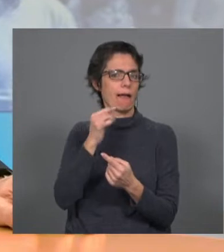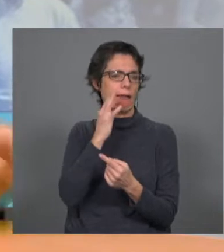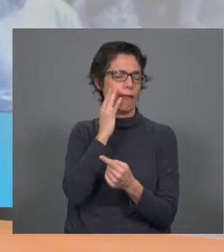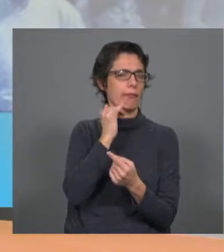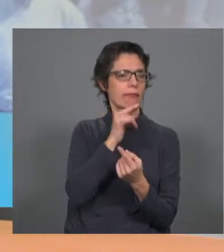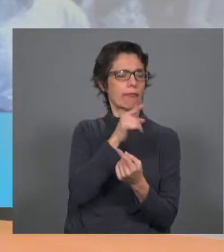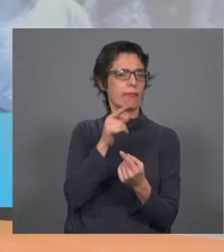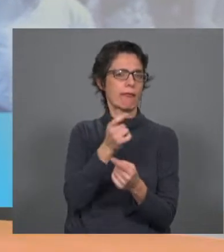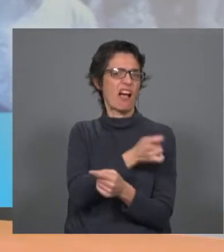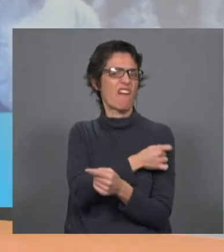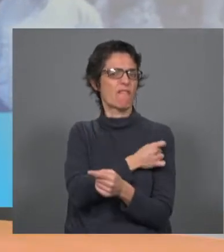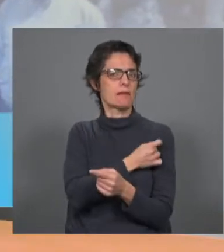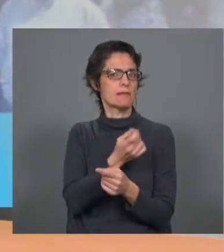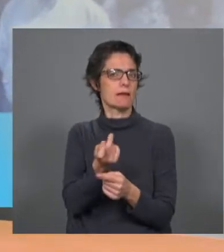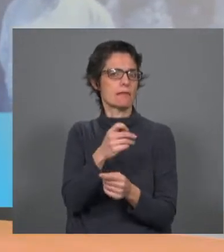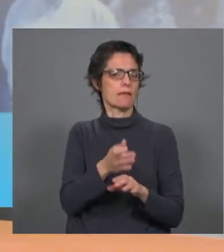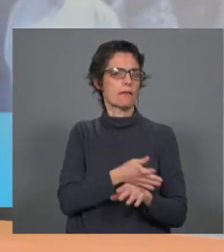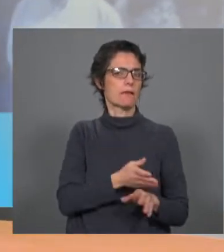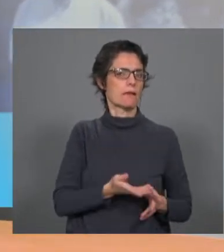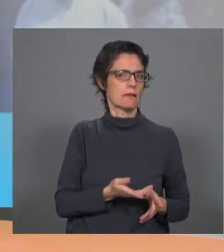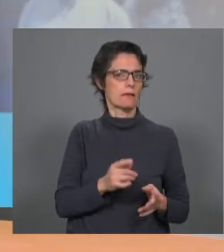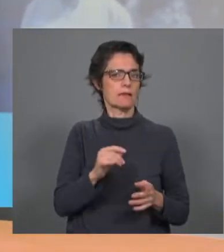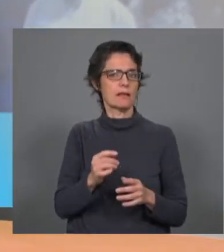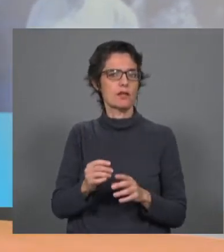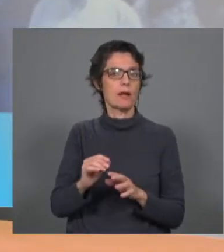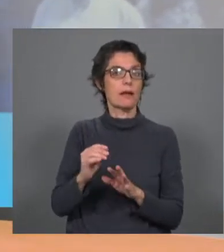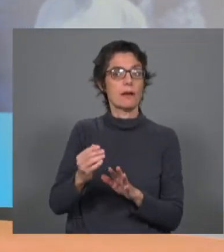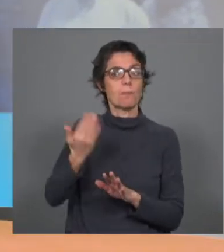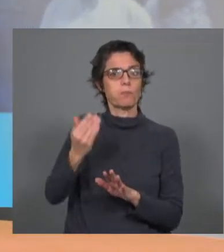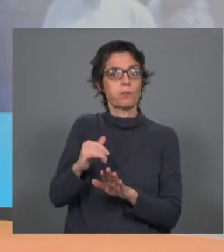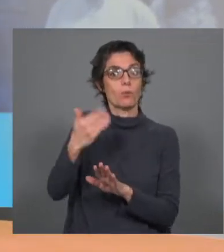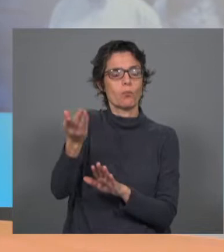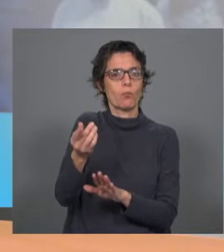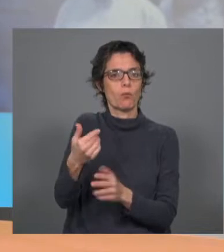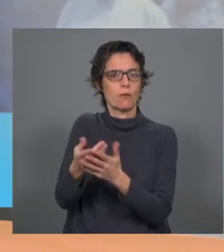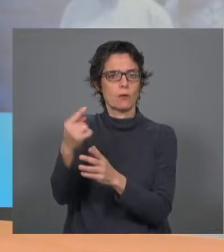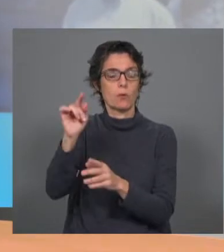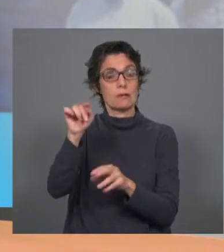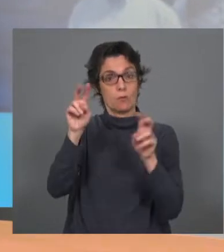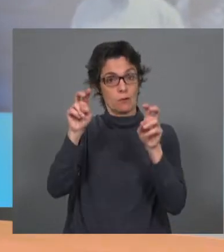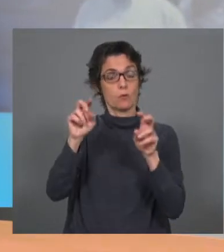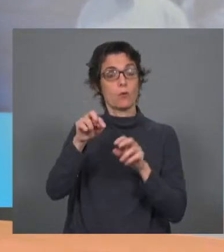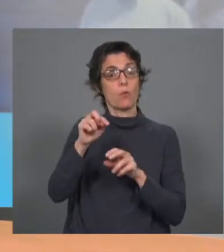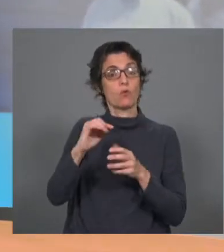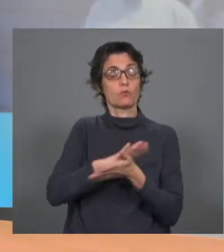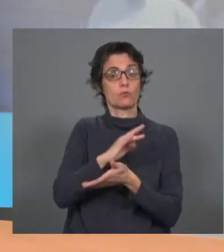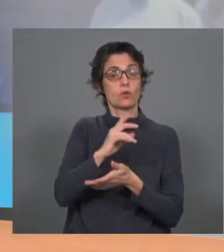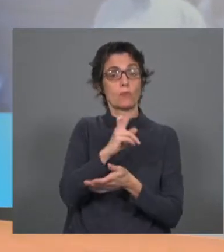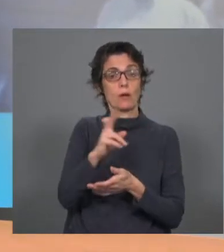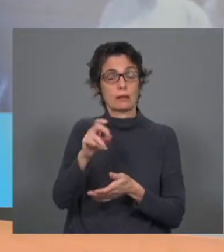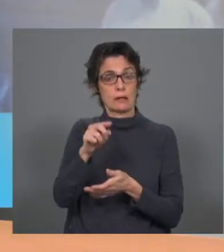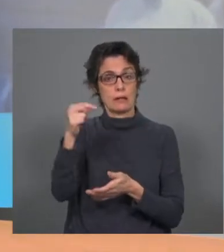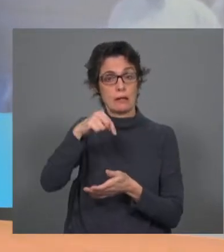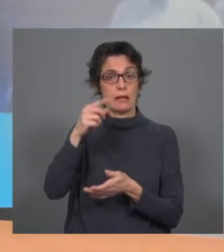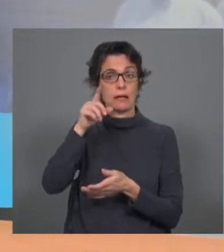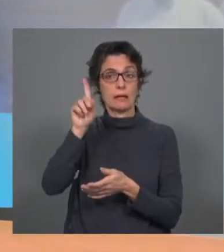à frente de quem faz parte dos grupos prioritários. É um assunto para olhar com o jornalismo da Renascença. Está entre nós a Eunice